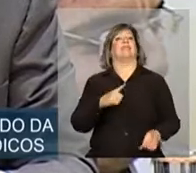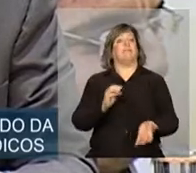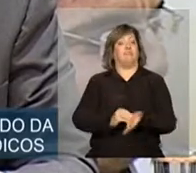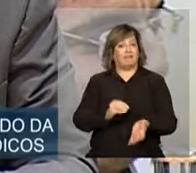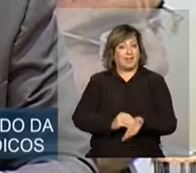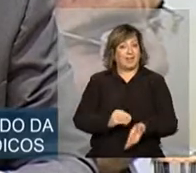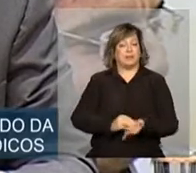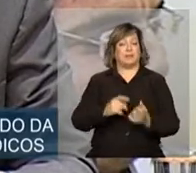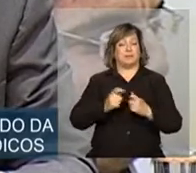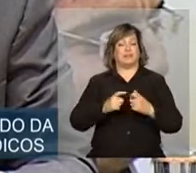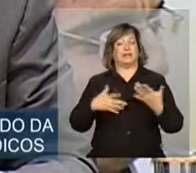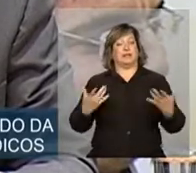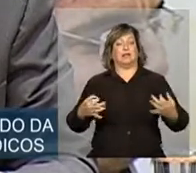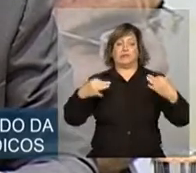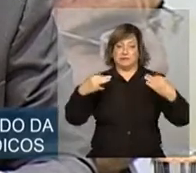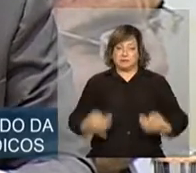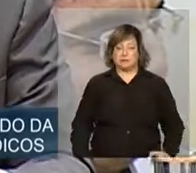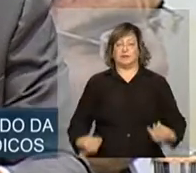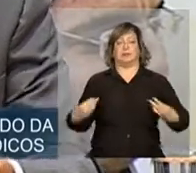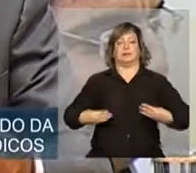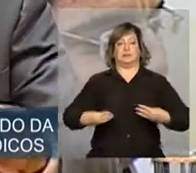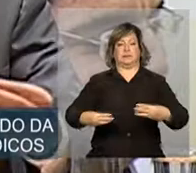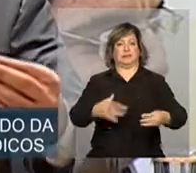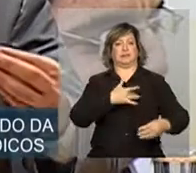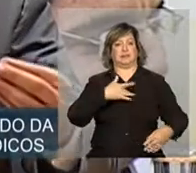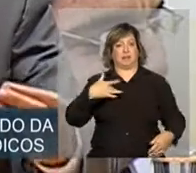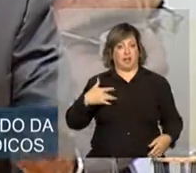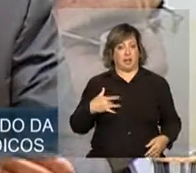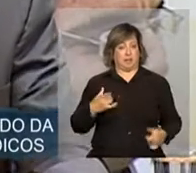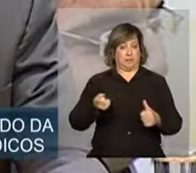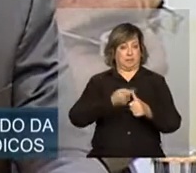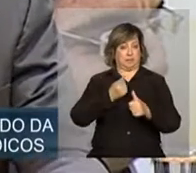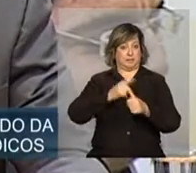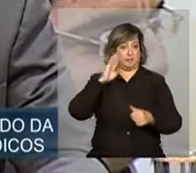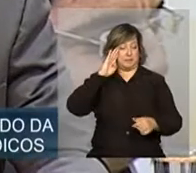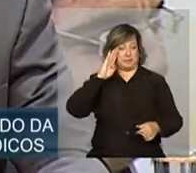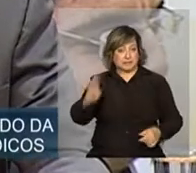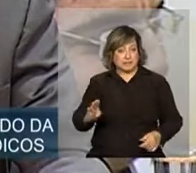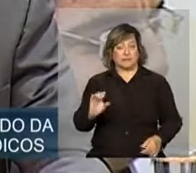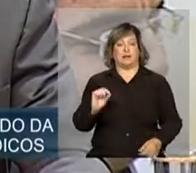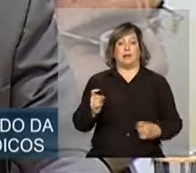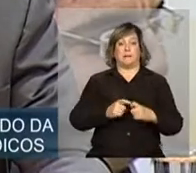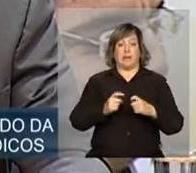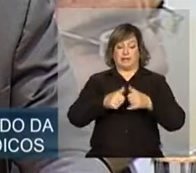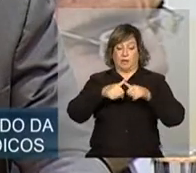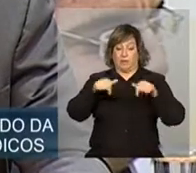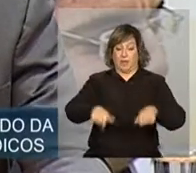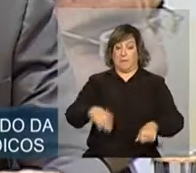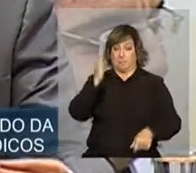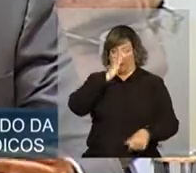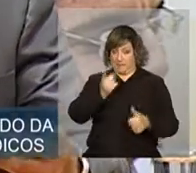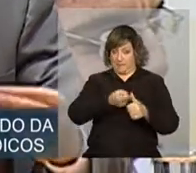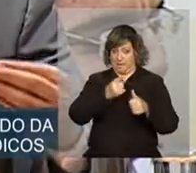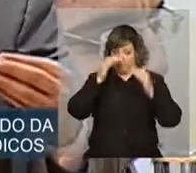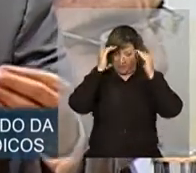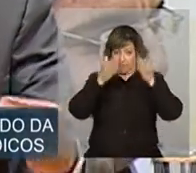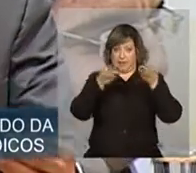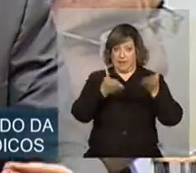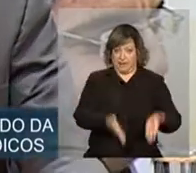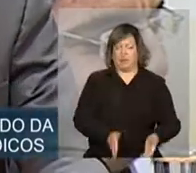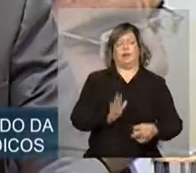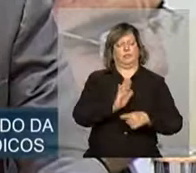correta A Estratégia do Ministério da Saúde de em primeiro lugar priorizar os médicos que estão aqui no Brasil